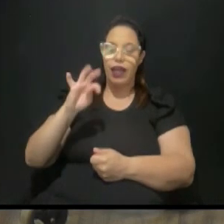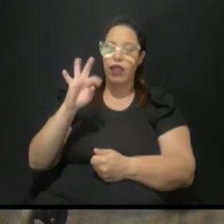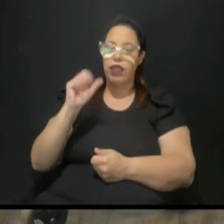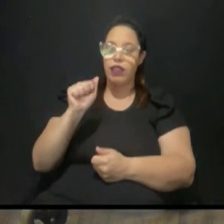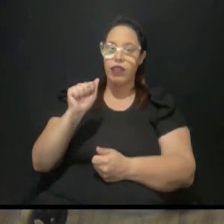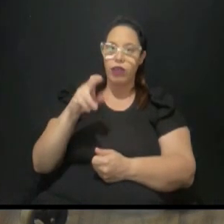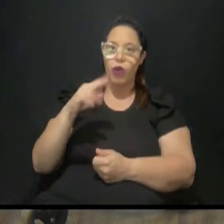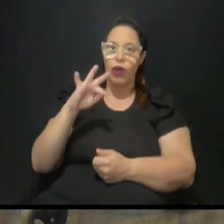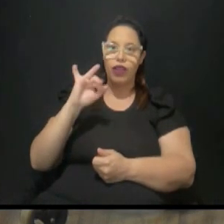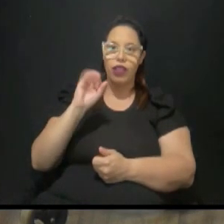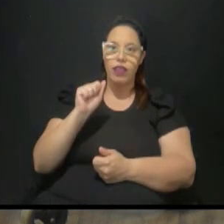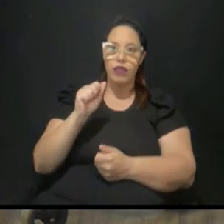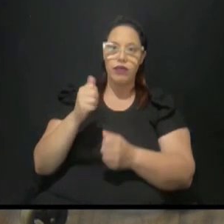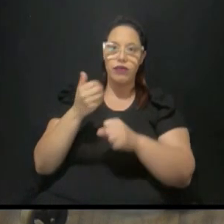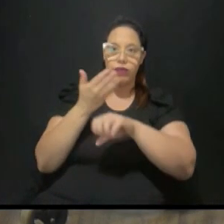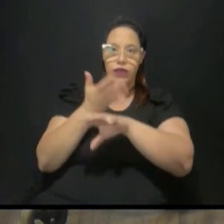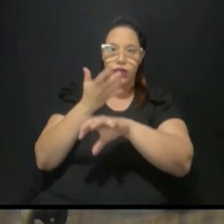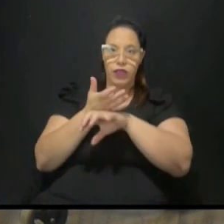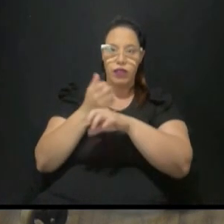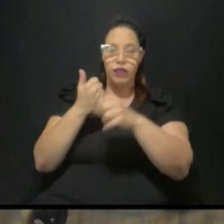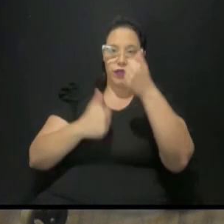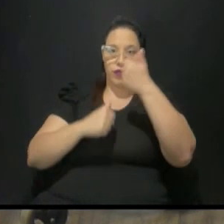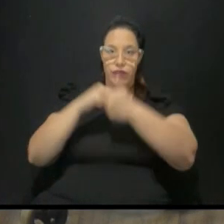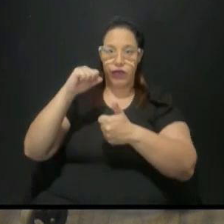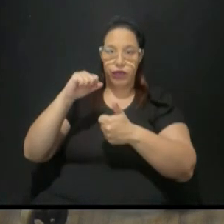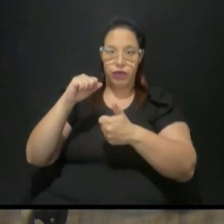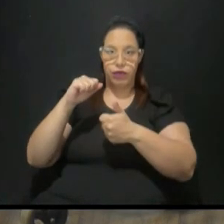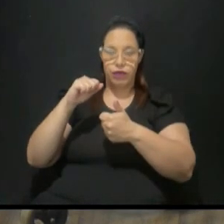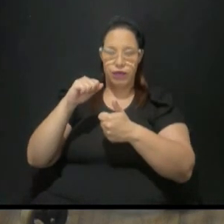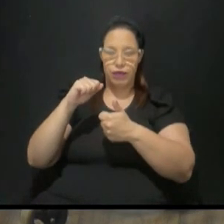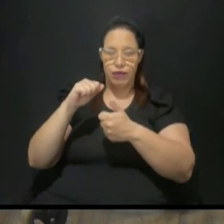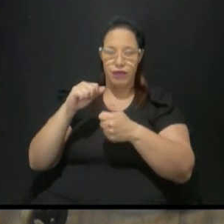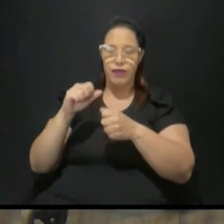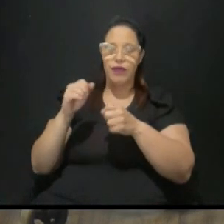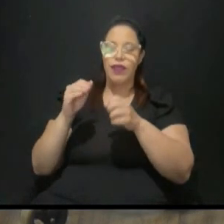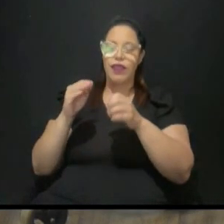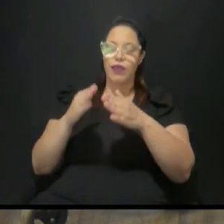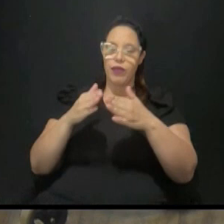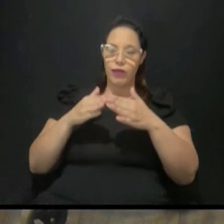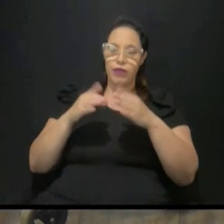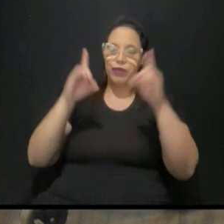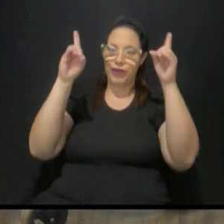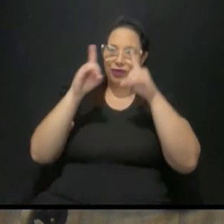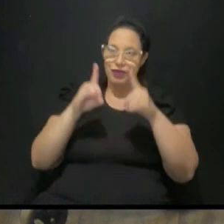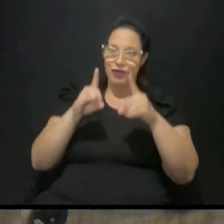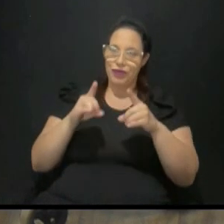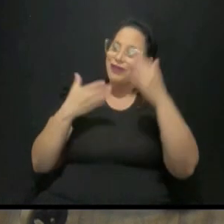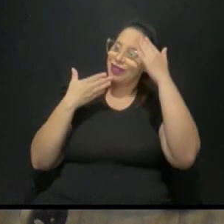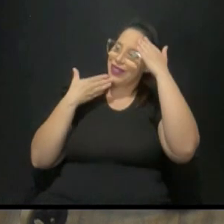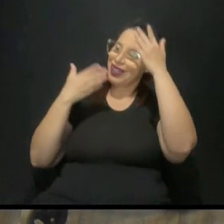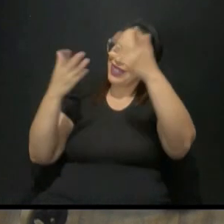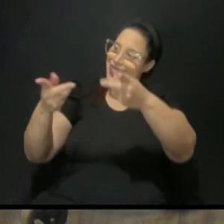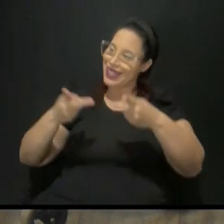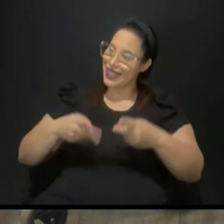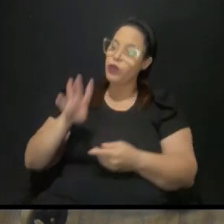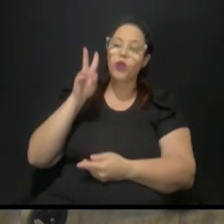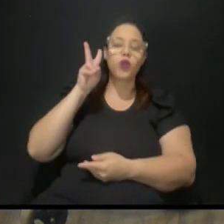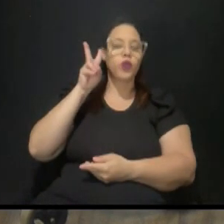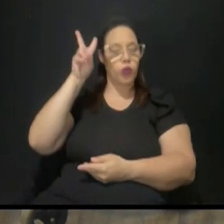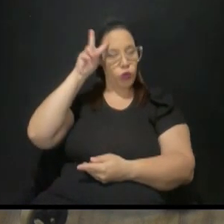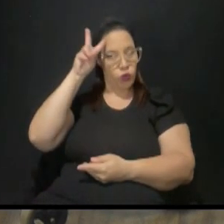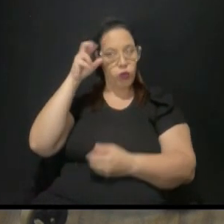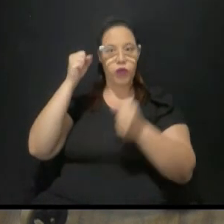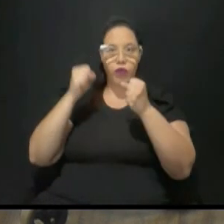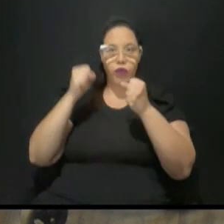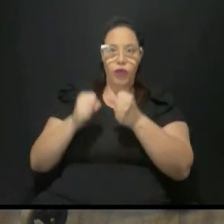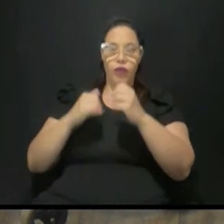disciplina Esporte para as Pessoas com Deficiência. Sejam todos bem-vindos e a gente lembra que você pode participar aí da sua